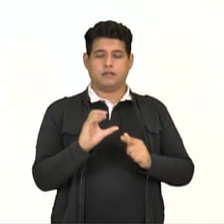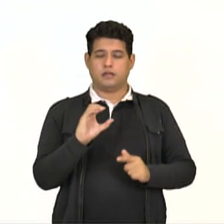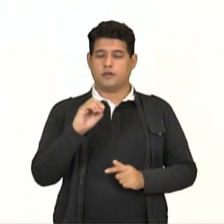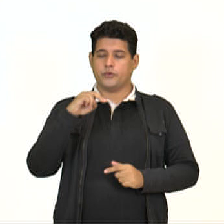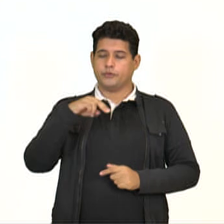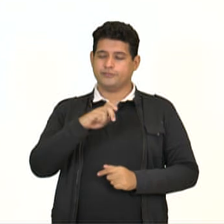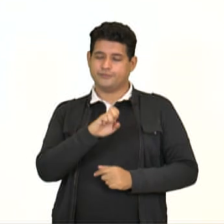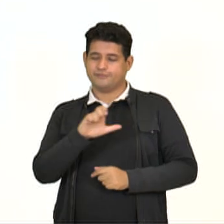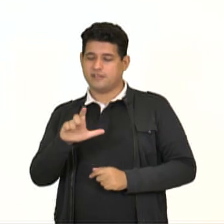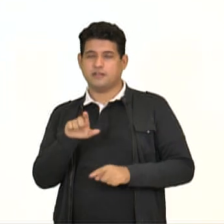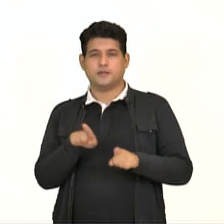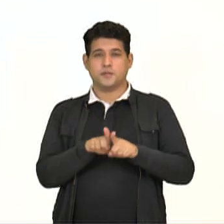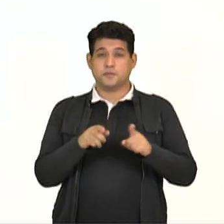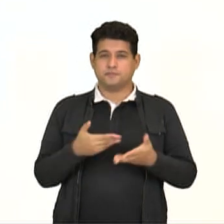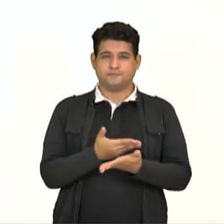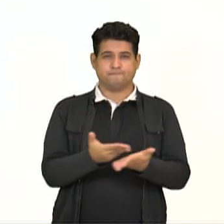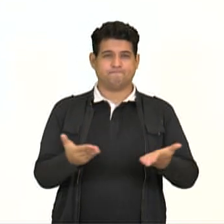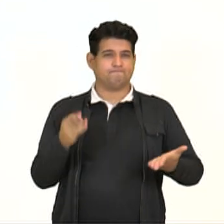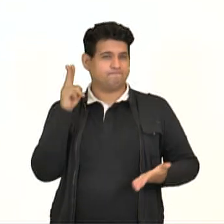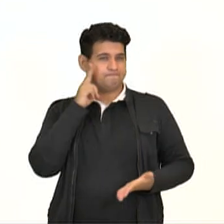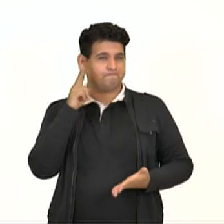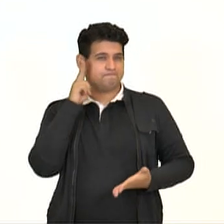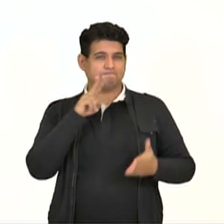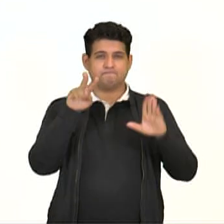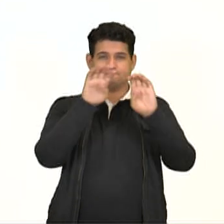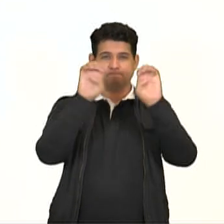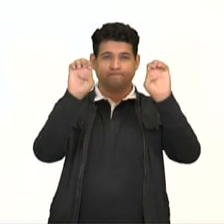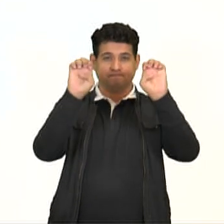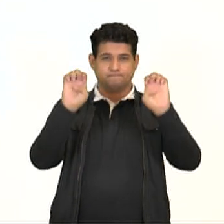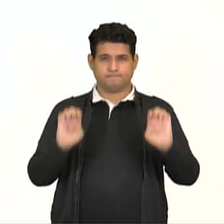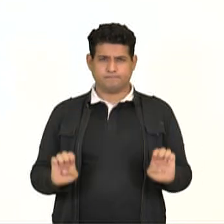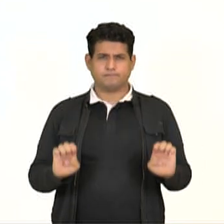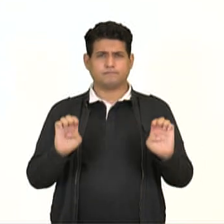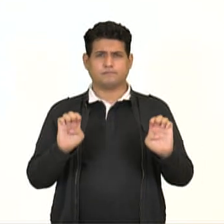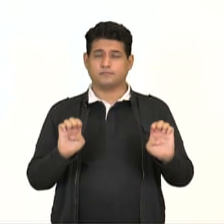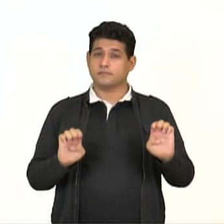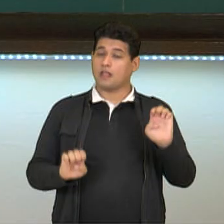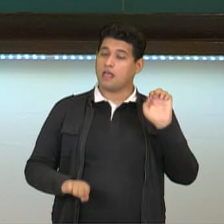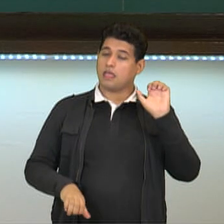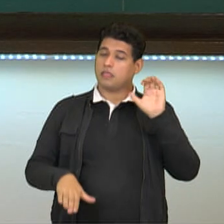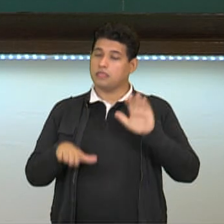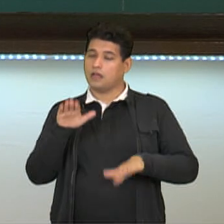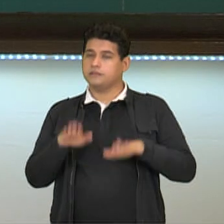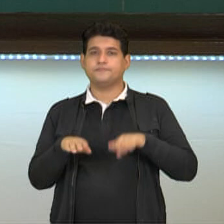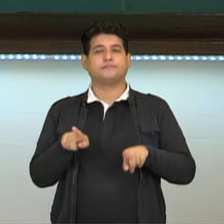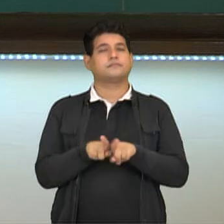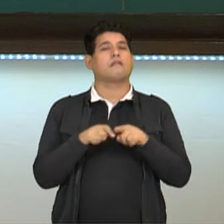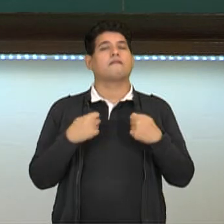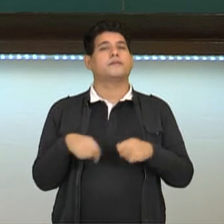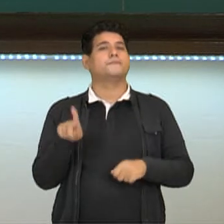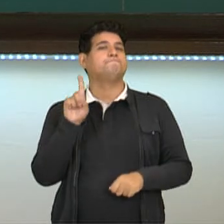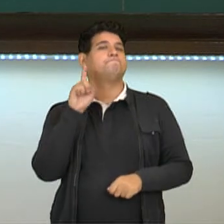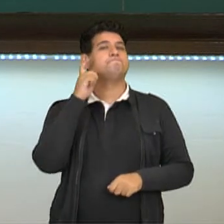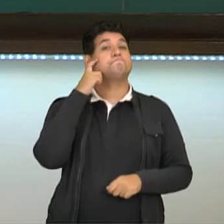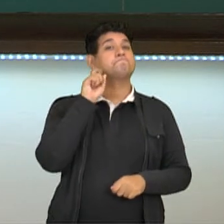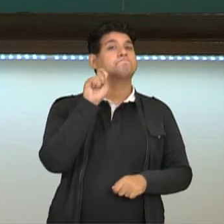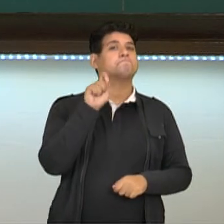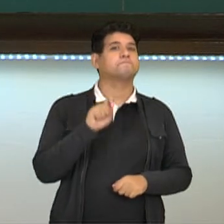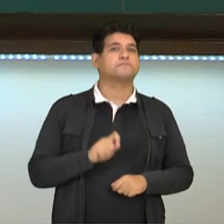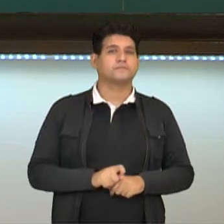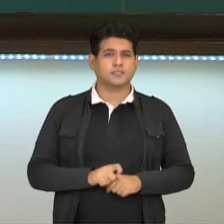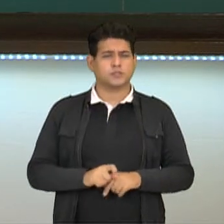condicional. Então, para vocês se lembrarem da estrutura, tá ali, né, a estrutura, você vai pensar em